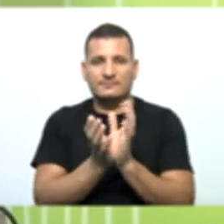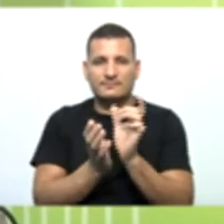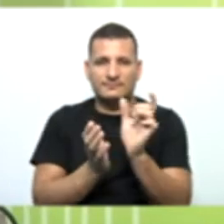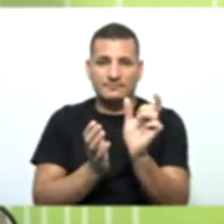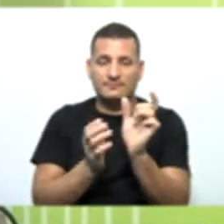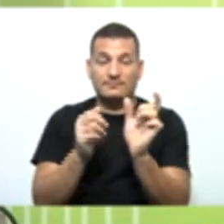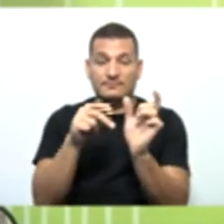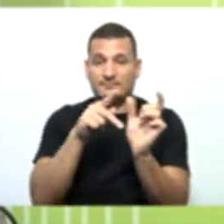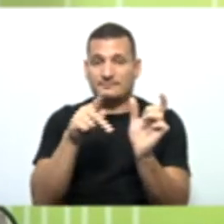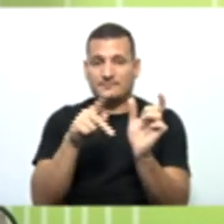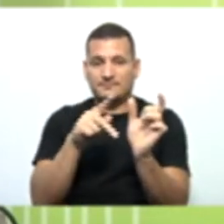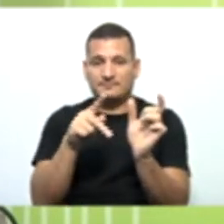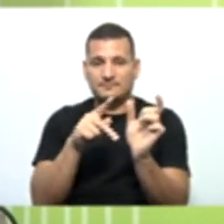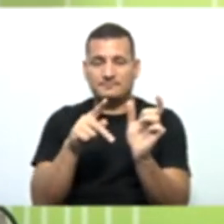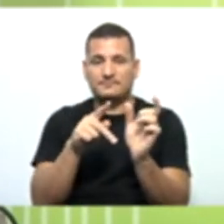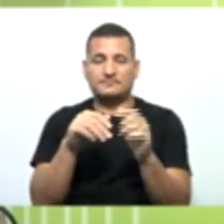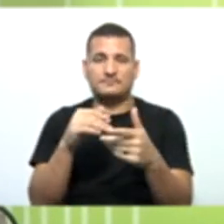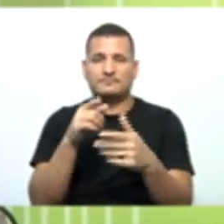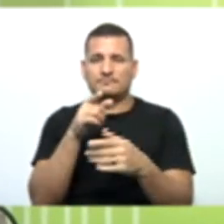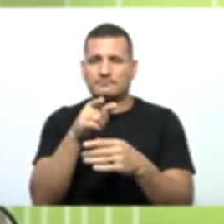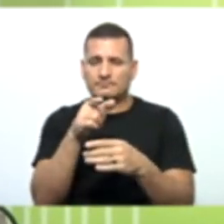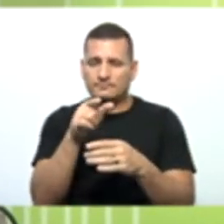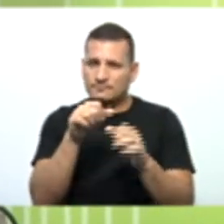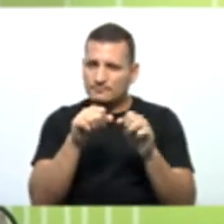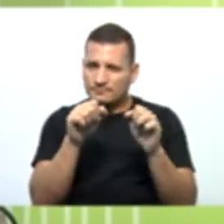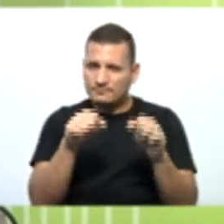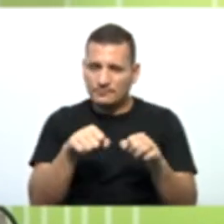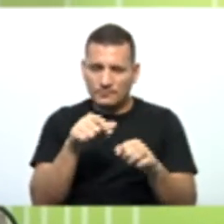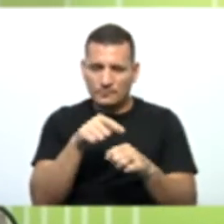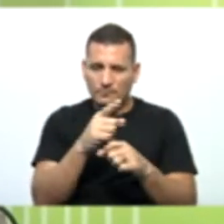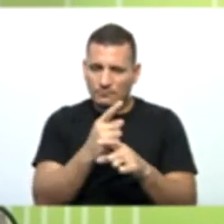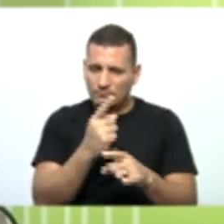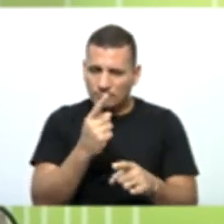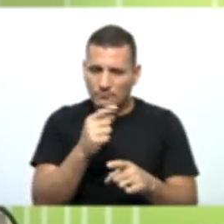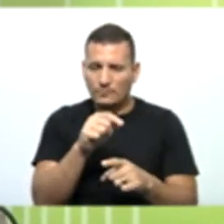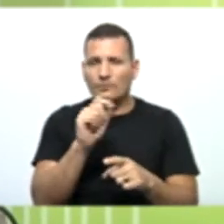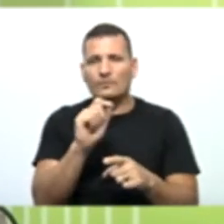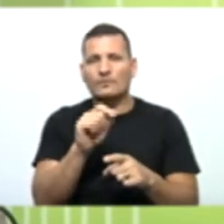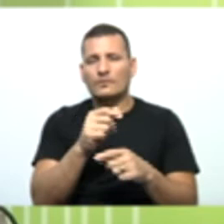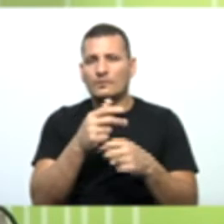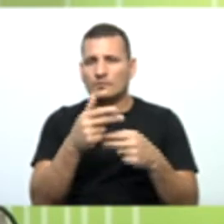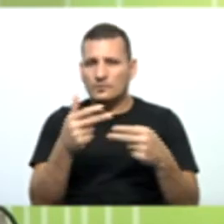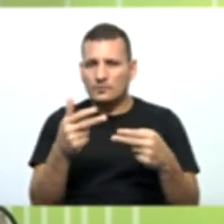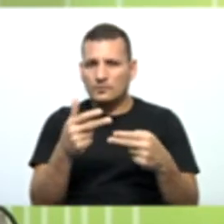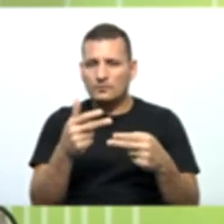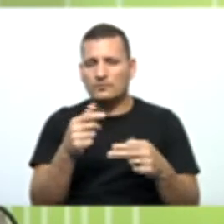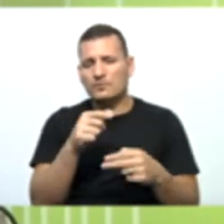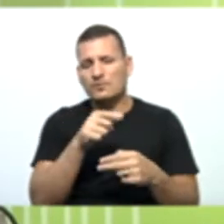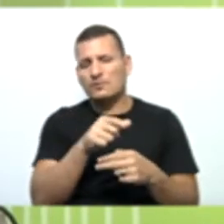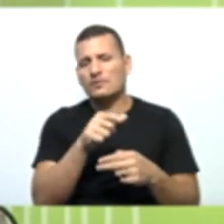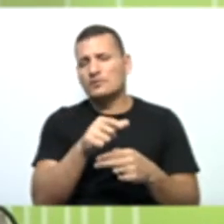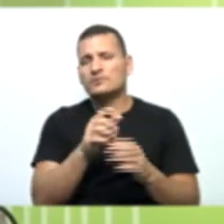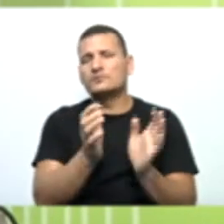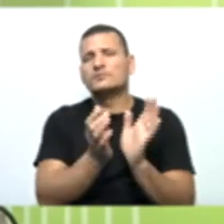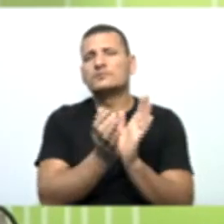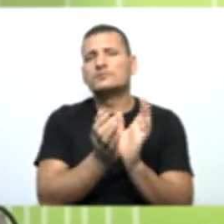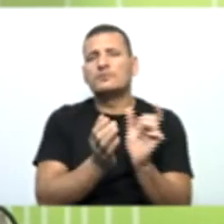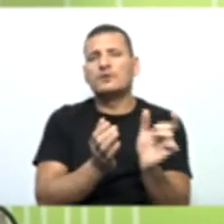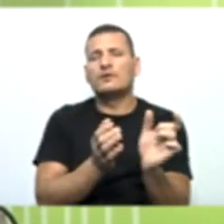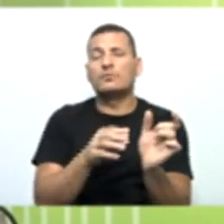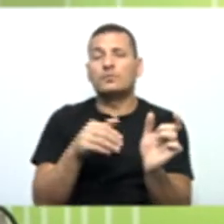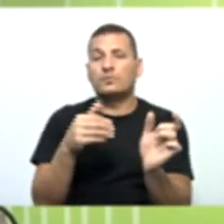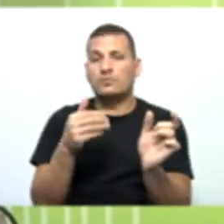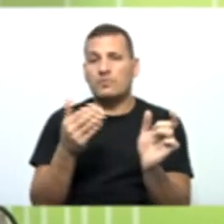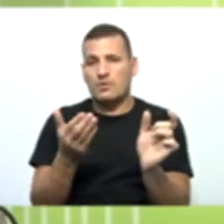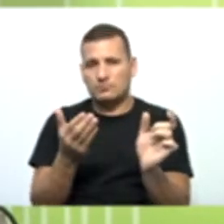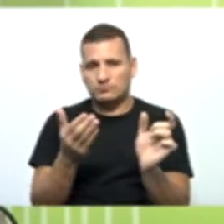Primeiramente, identificar em um sistema o que é um objeto e qual é a classe que ele